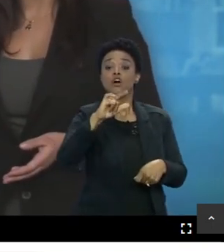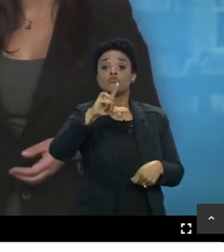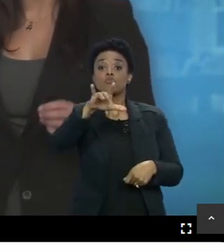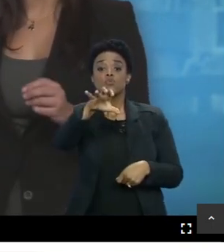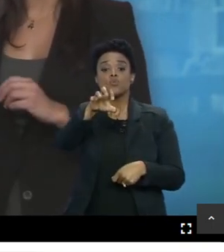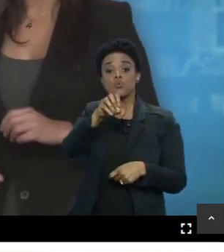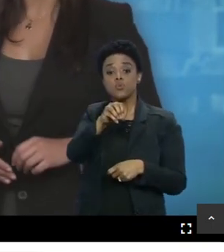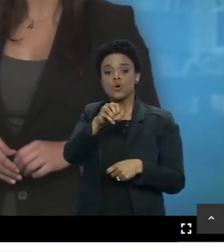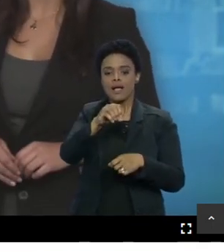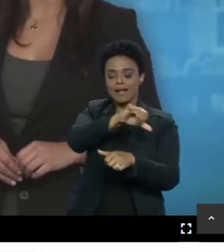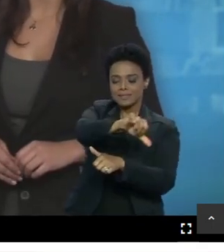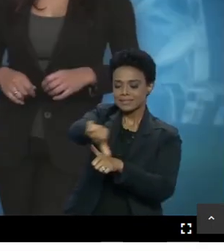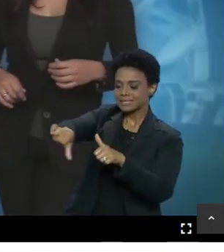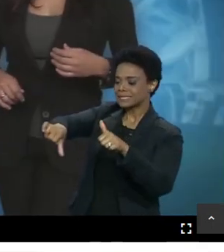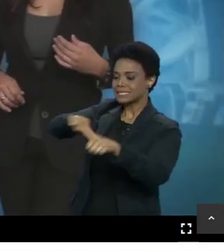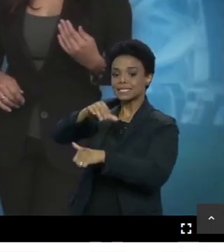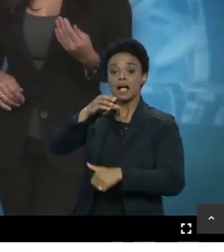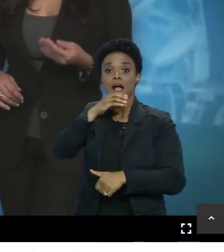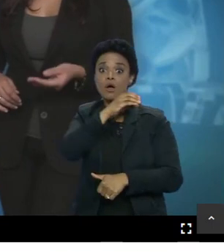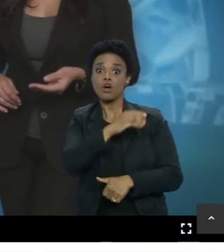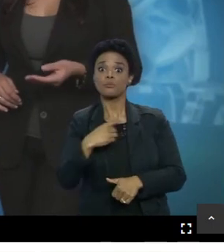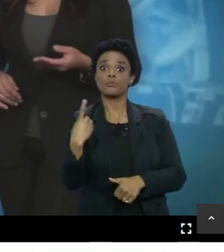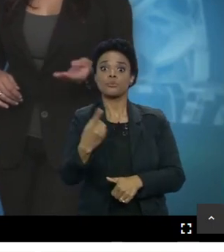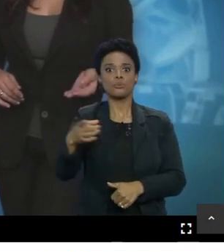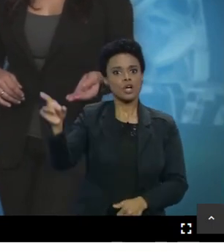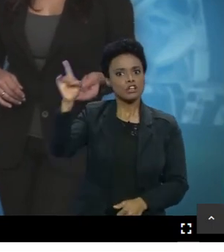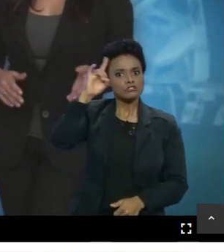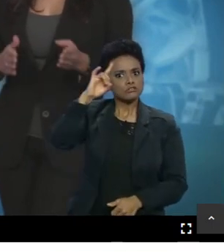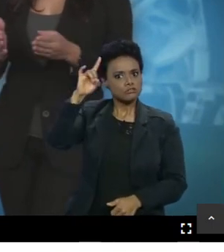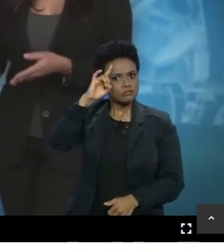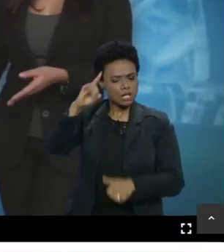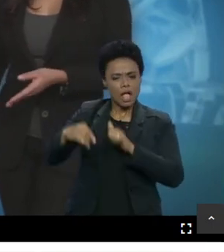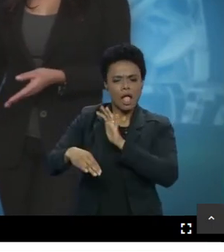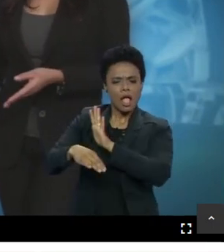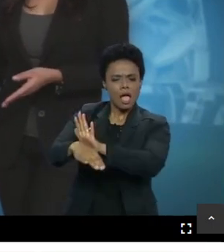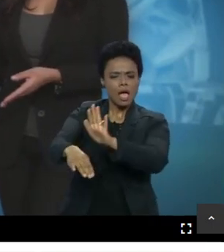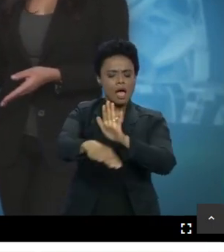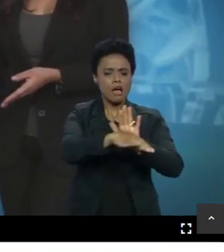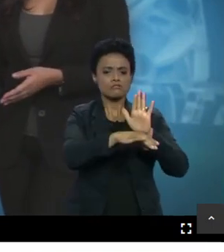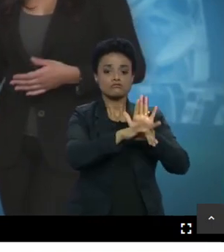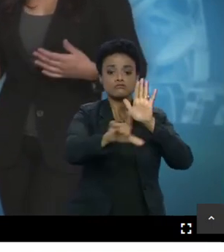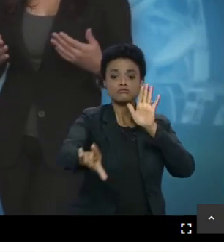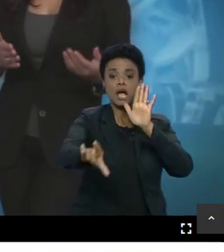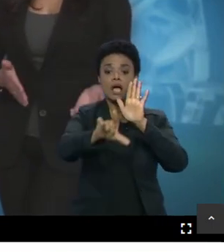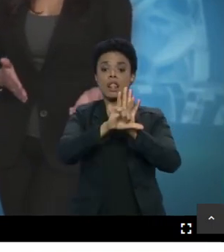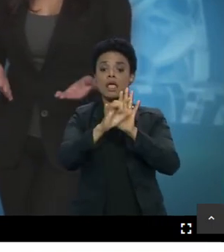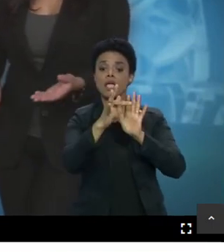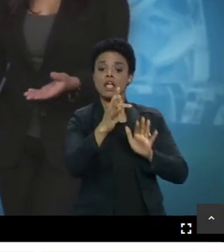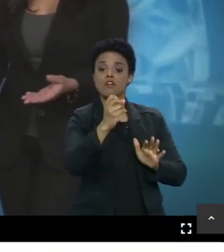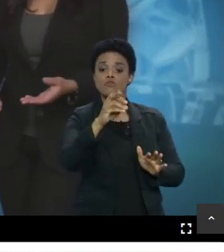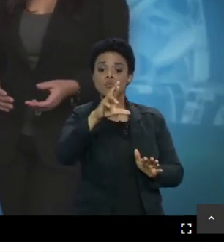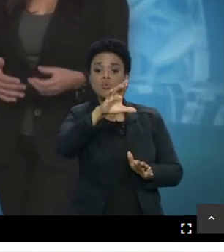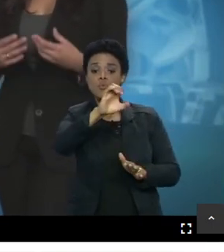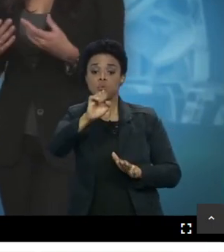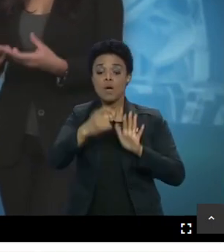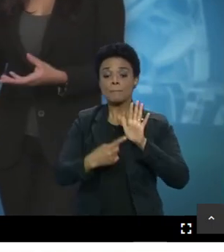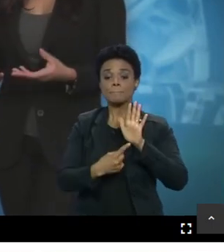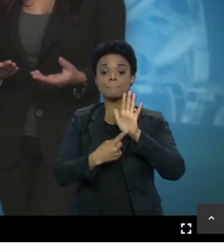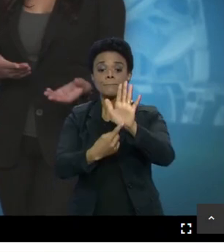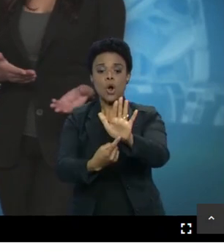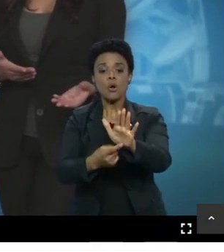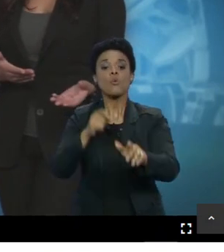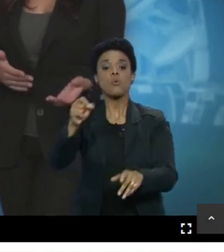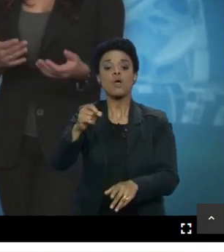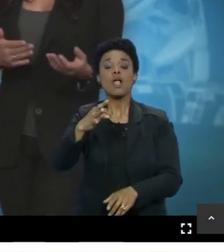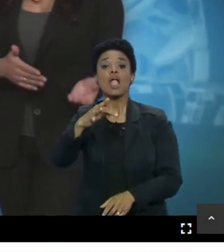transferência de calor por unidade de área. Com o auxílio da lei de Fourier, a condutividade térmica mostra a taxa de energia que é transferida